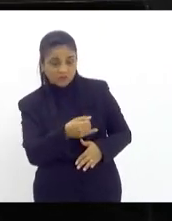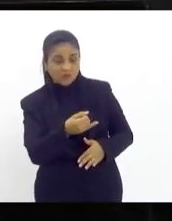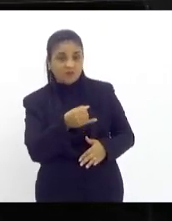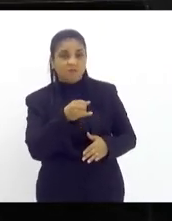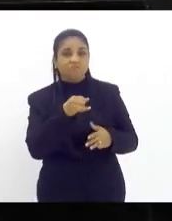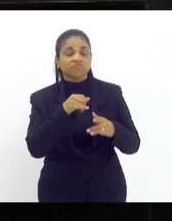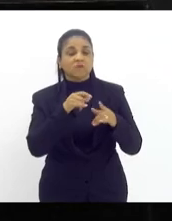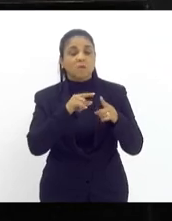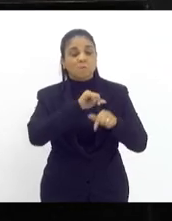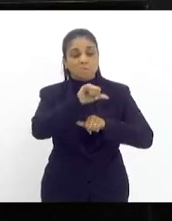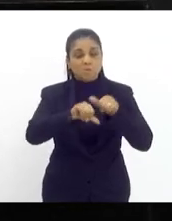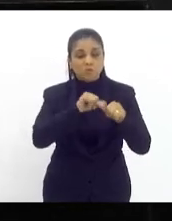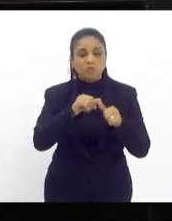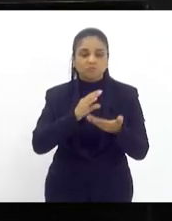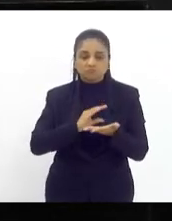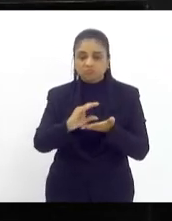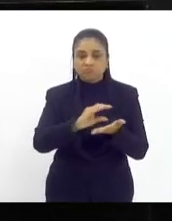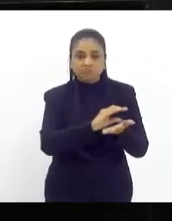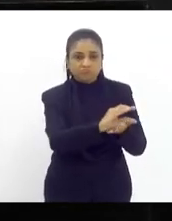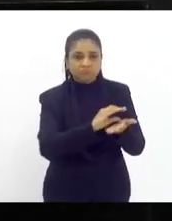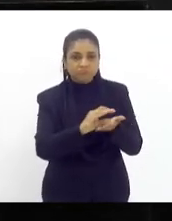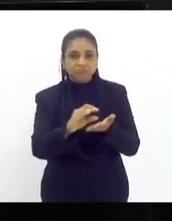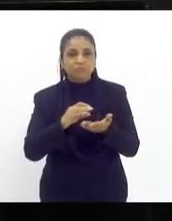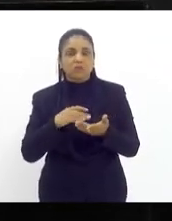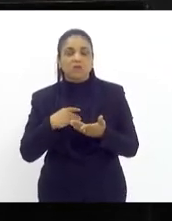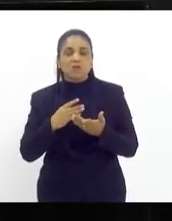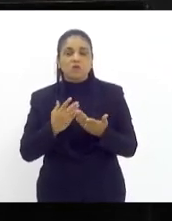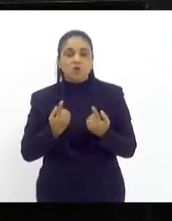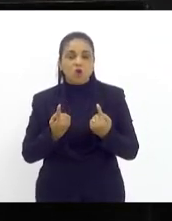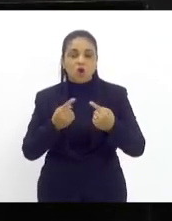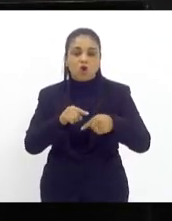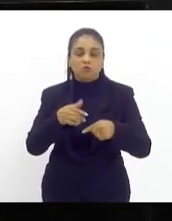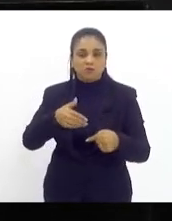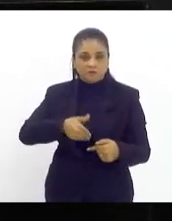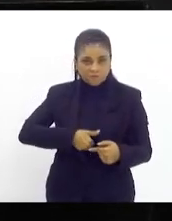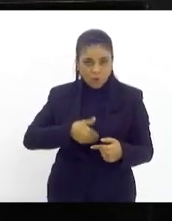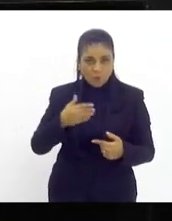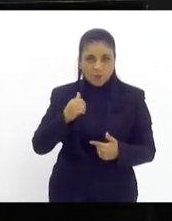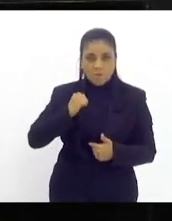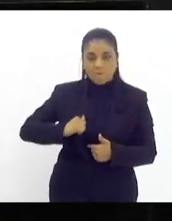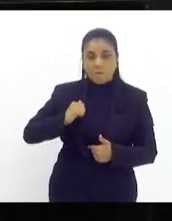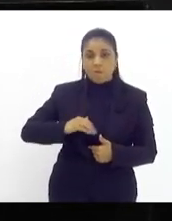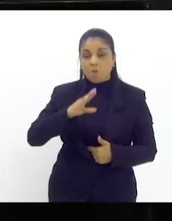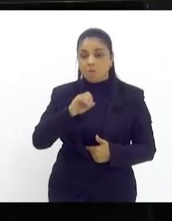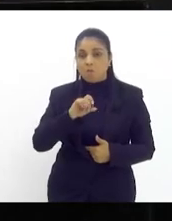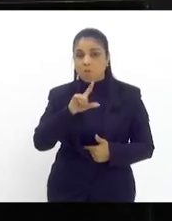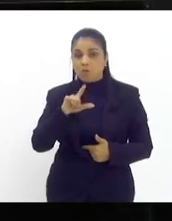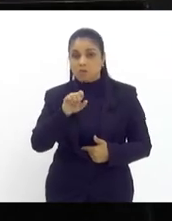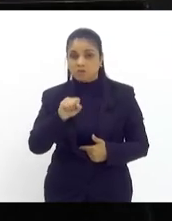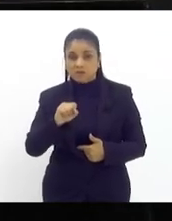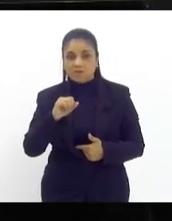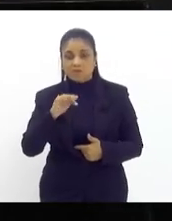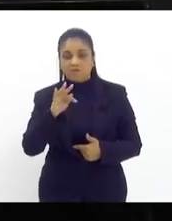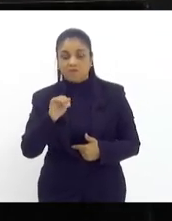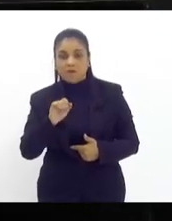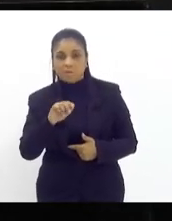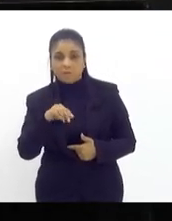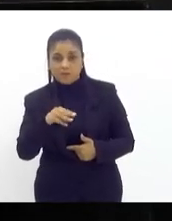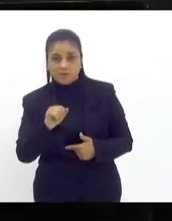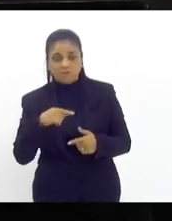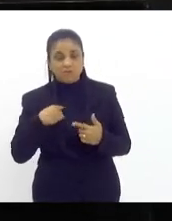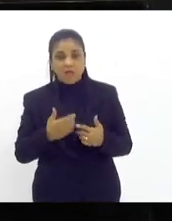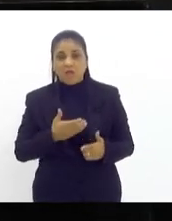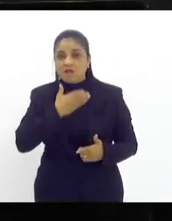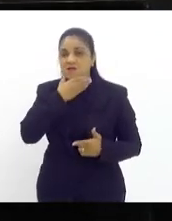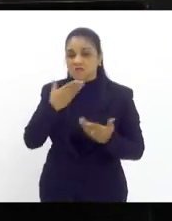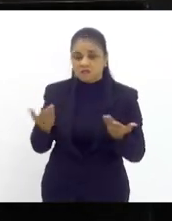direito social outro tipo de benefício de combate à fome como é o caso do bolsa família não dá para nós estarmos na crise que estamos com os